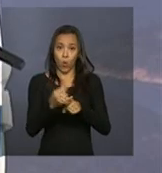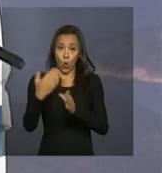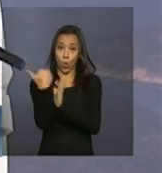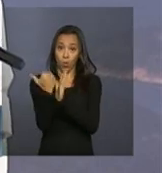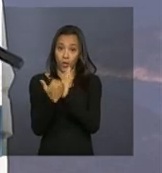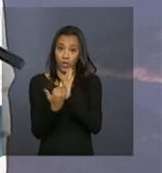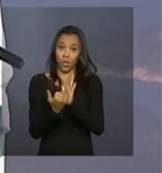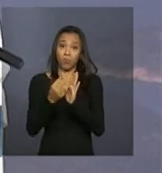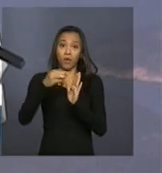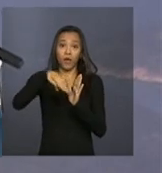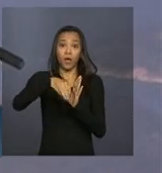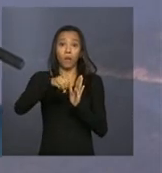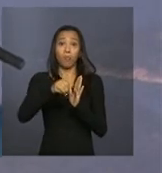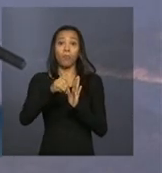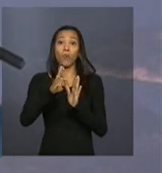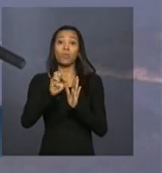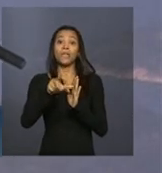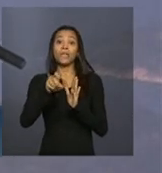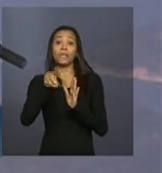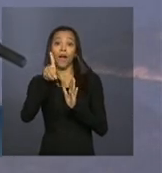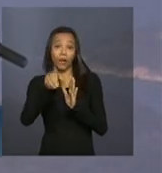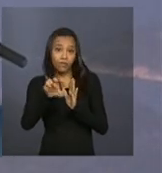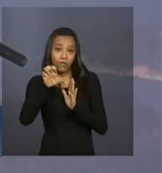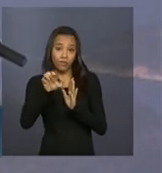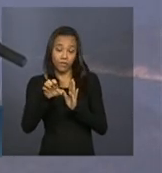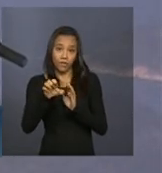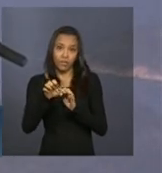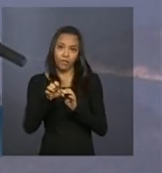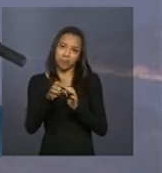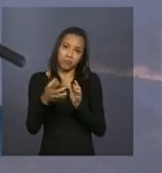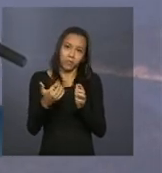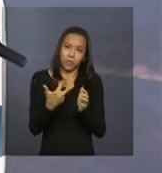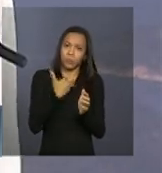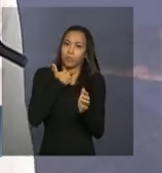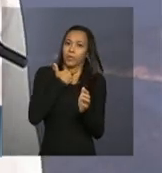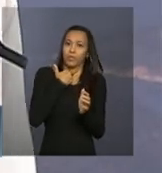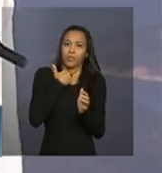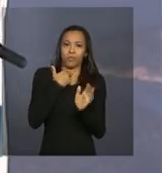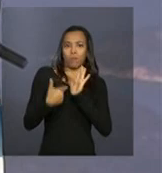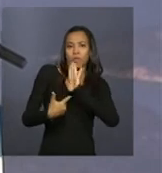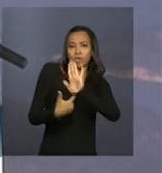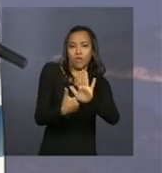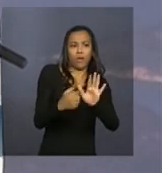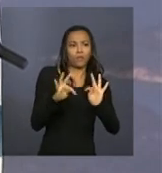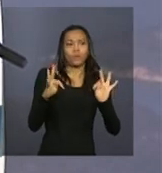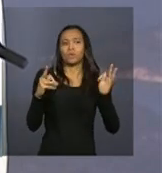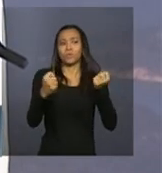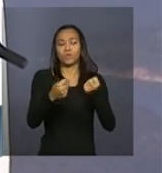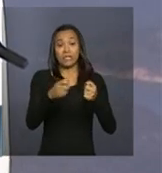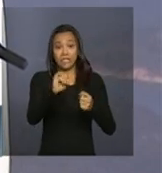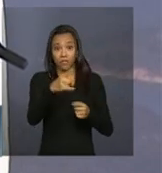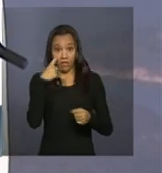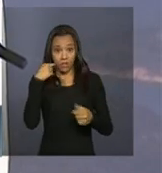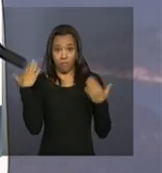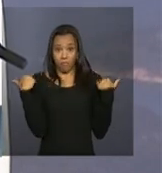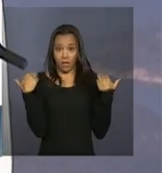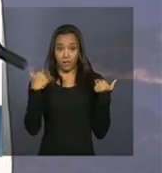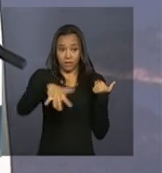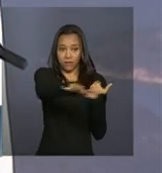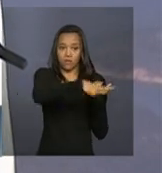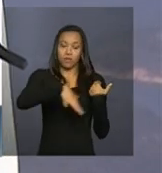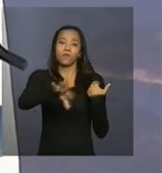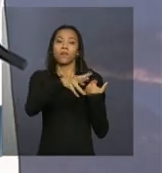não nos permitem, às vezes, mostrar tudo como a gente gostaria. É muita segurança e tal, mas é incrível. Você passar pela Praça Mauá,